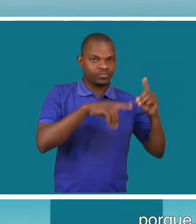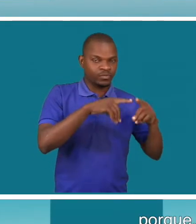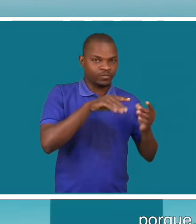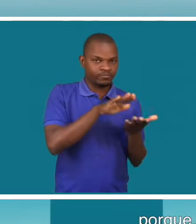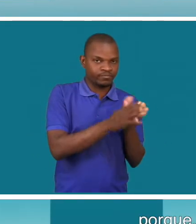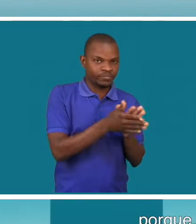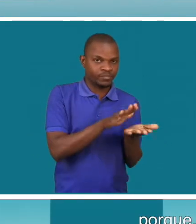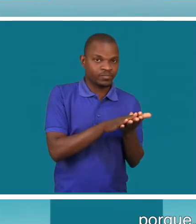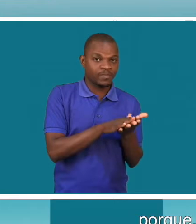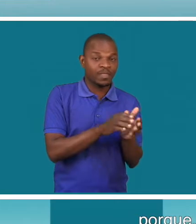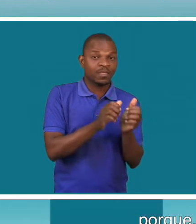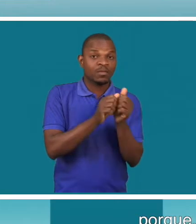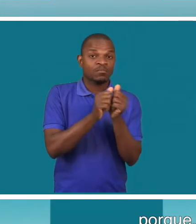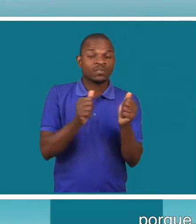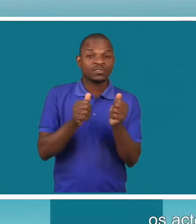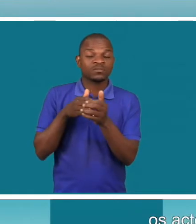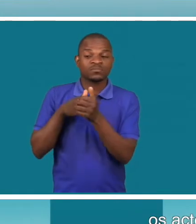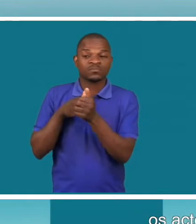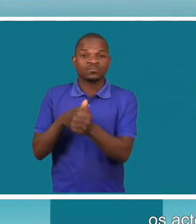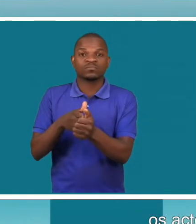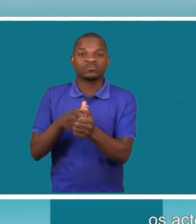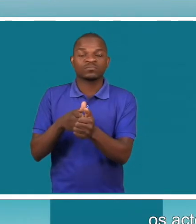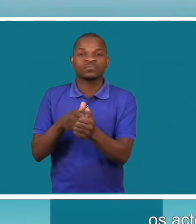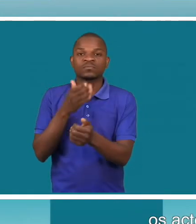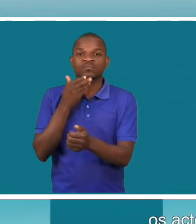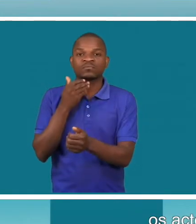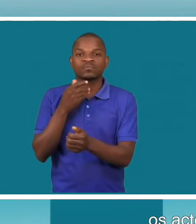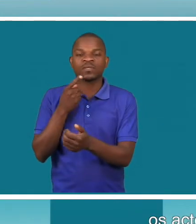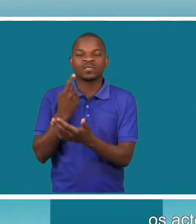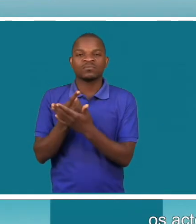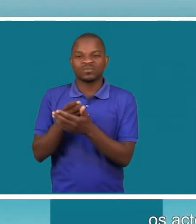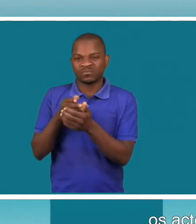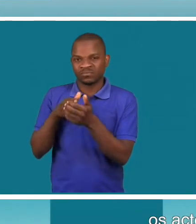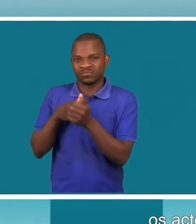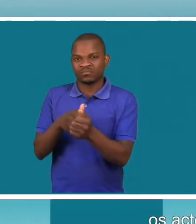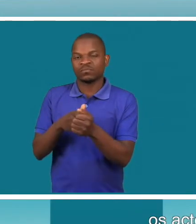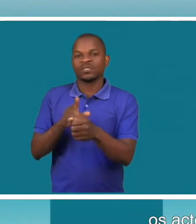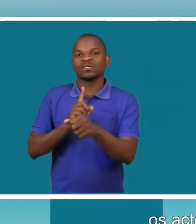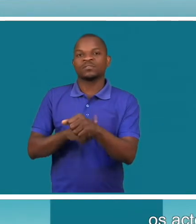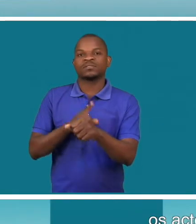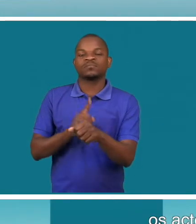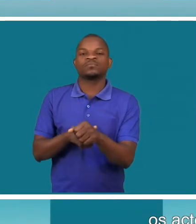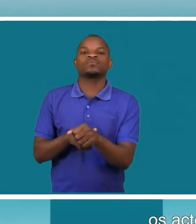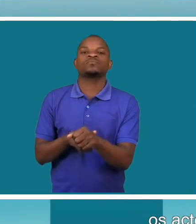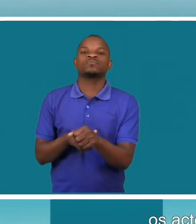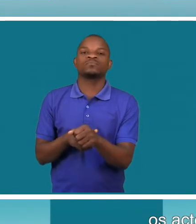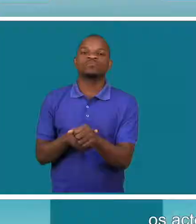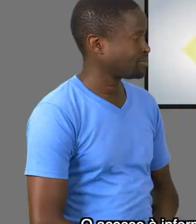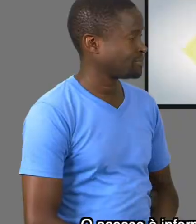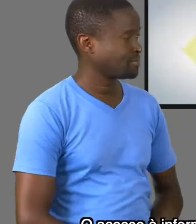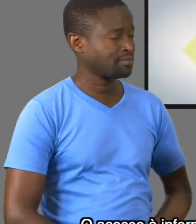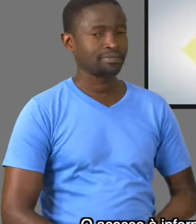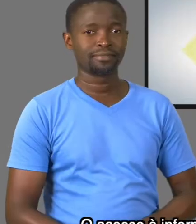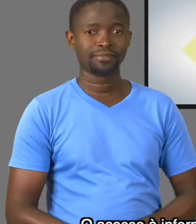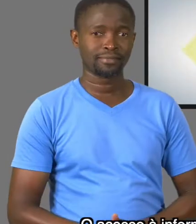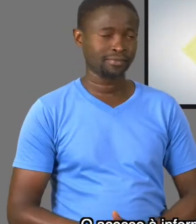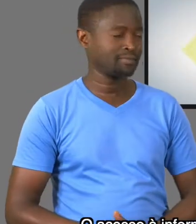assembléia aí a implementação os atores do complemento dos prazos também devem desejo